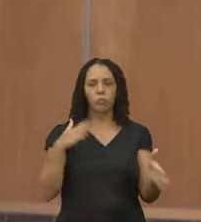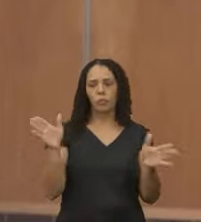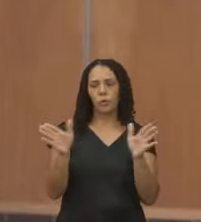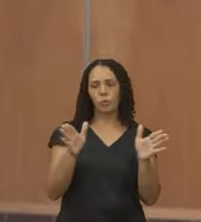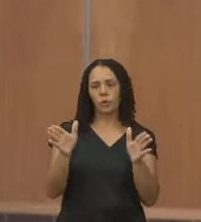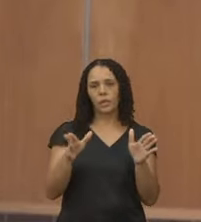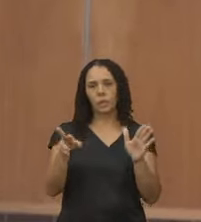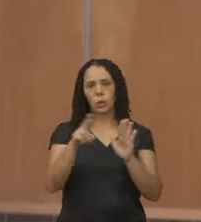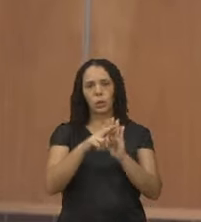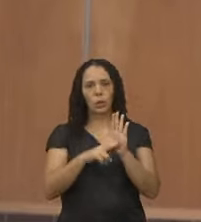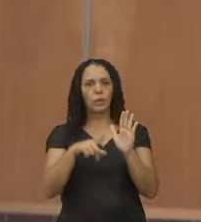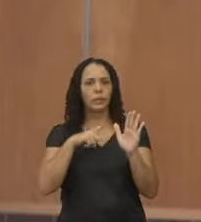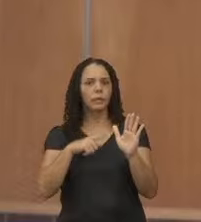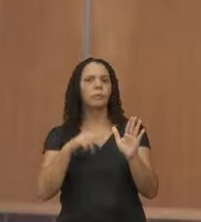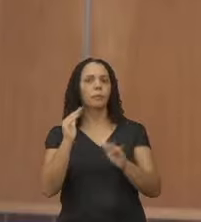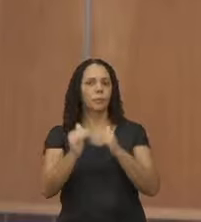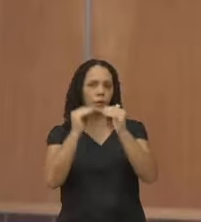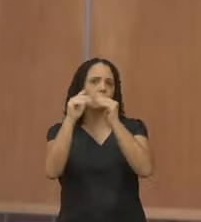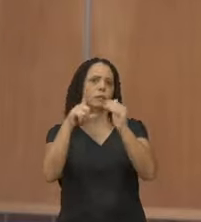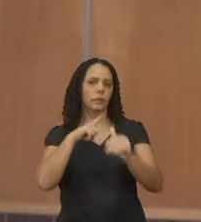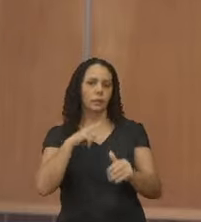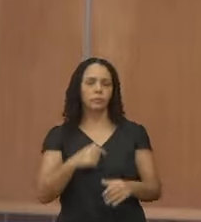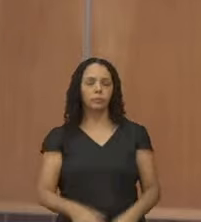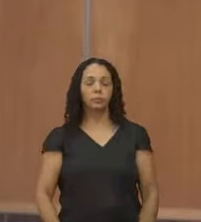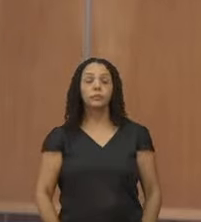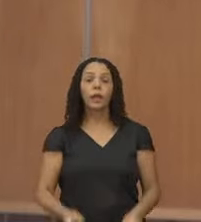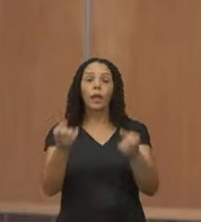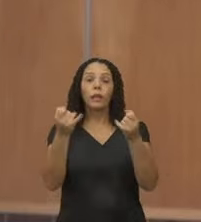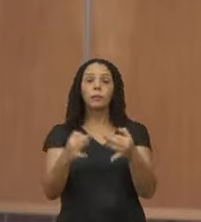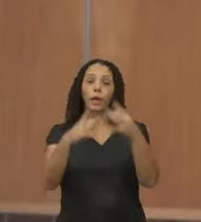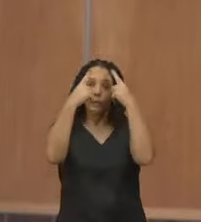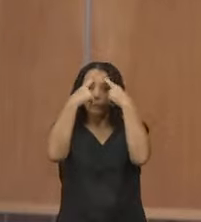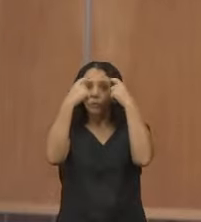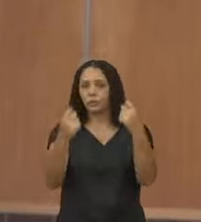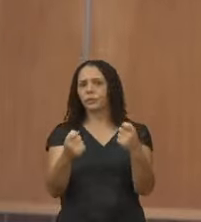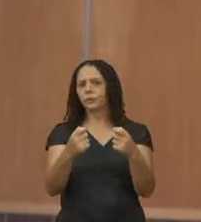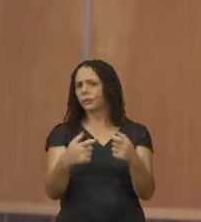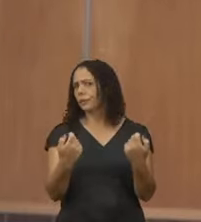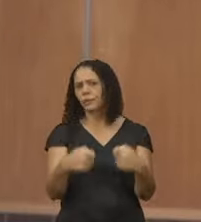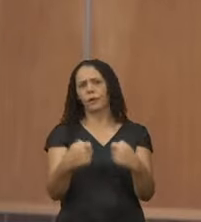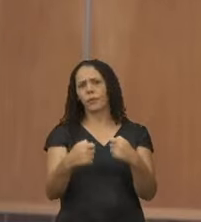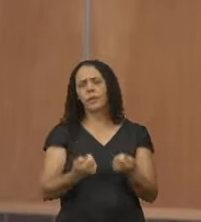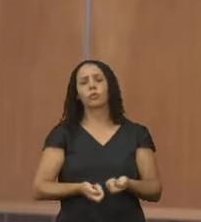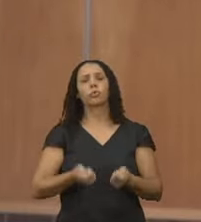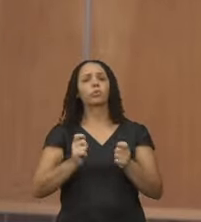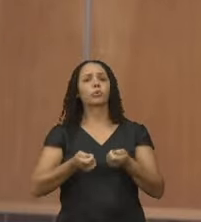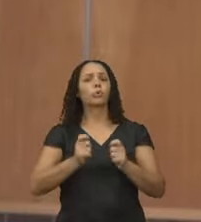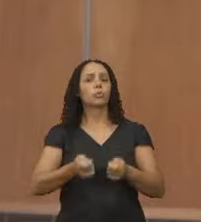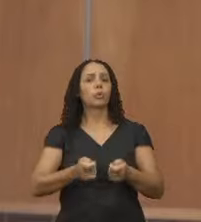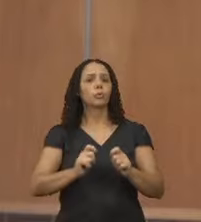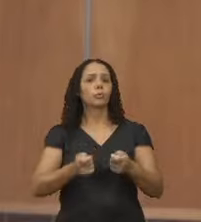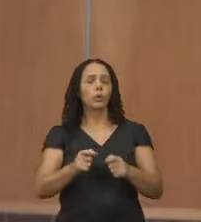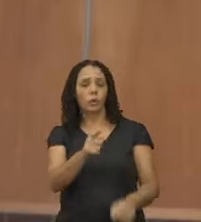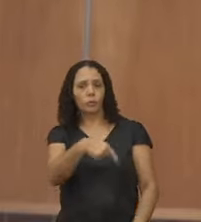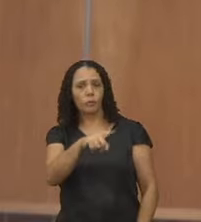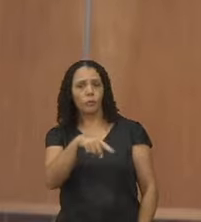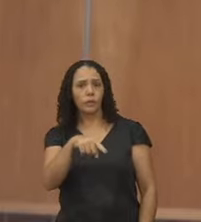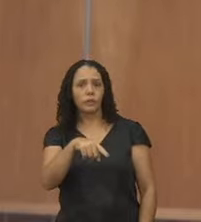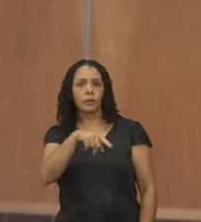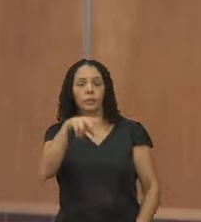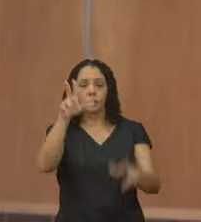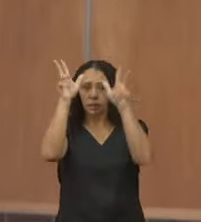os PLs que eu apresento. E falar sobre maus tratos, não precisa de carroça nem charrete. Ainda mais vocês que criam cavalo, sabem